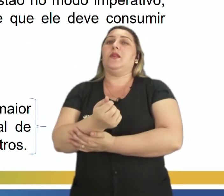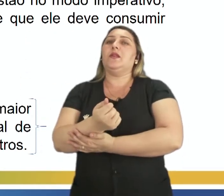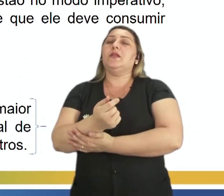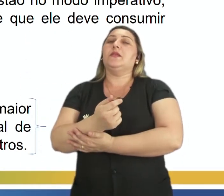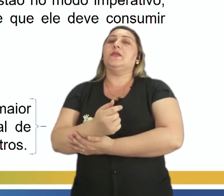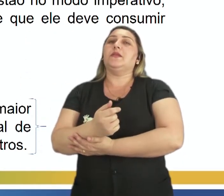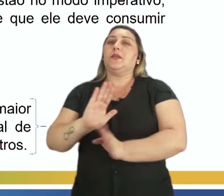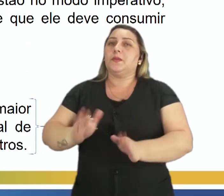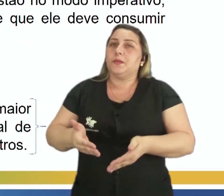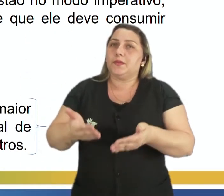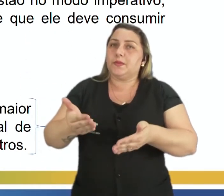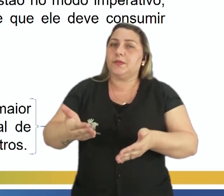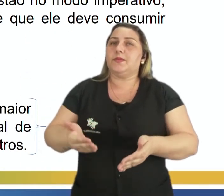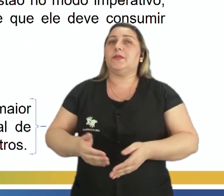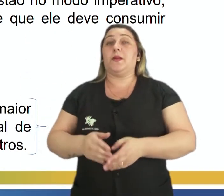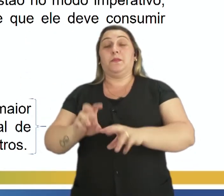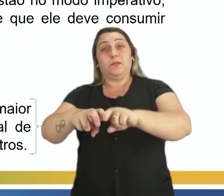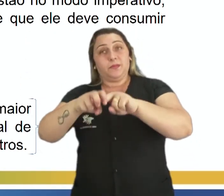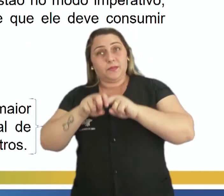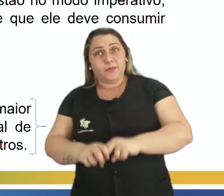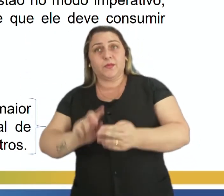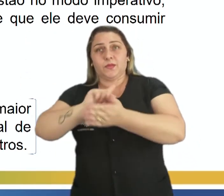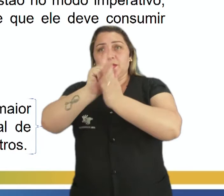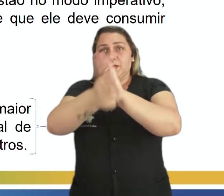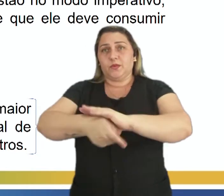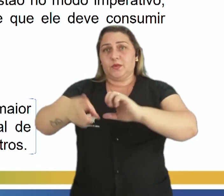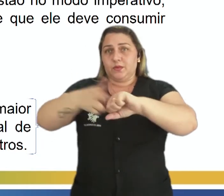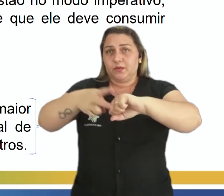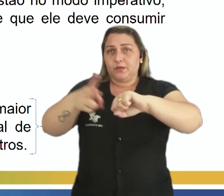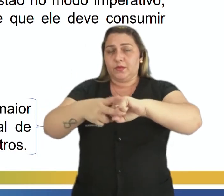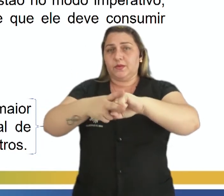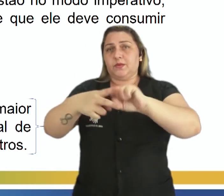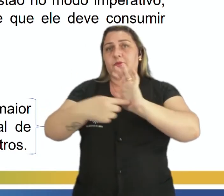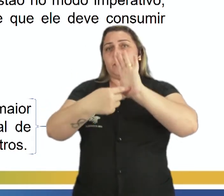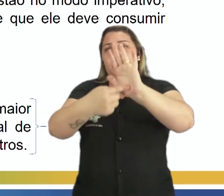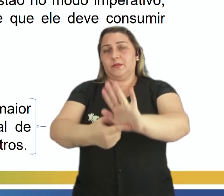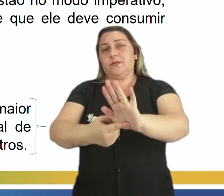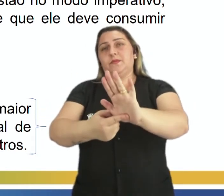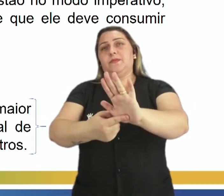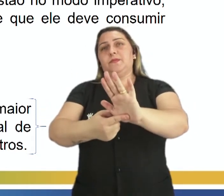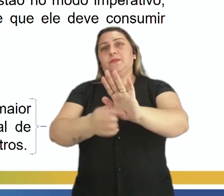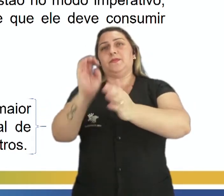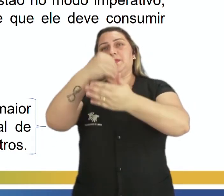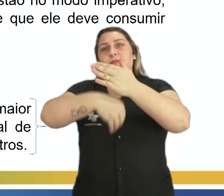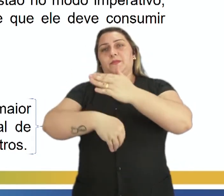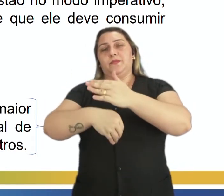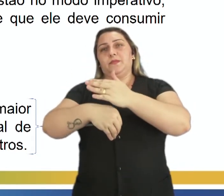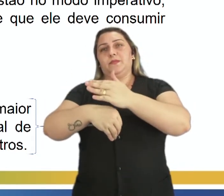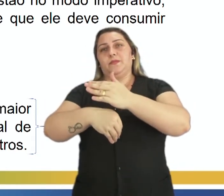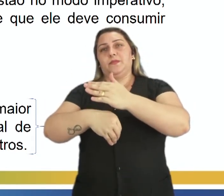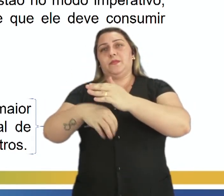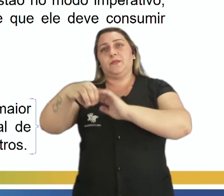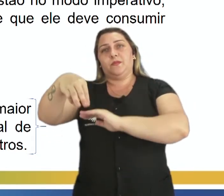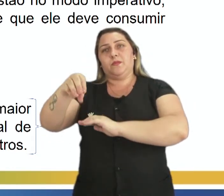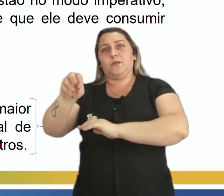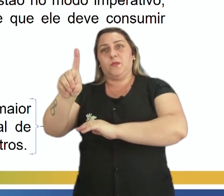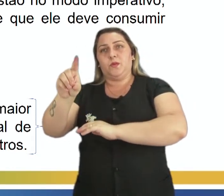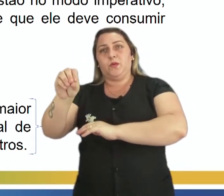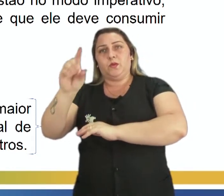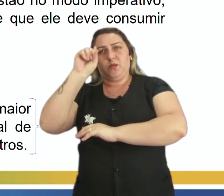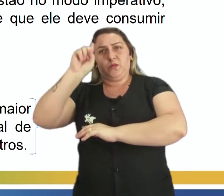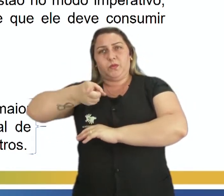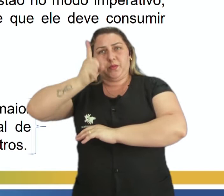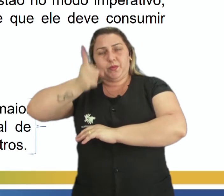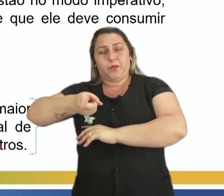de determinada forma. Por isso, os verbos que aparecem nesse texto estão no modo